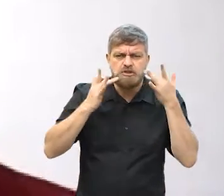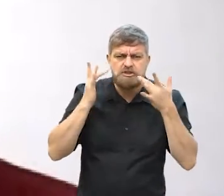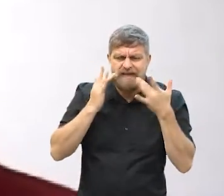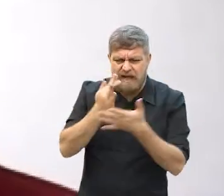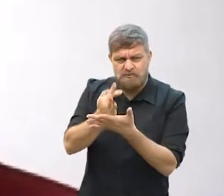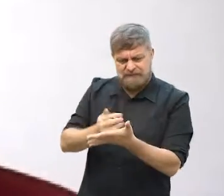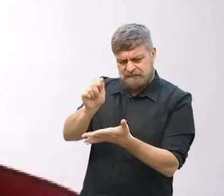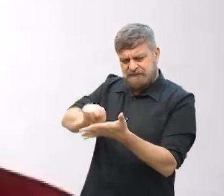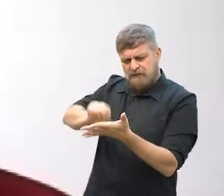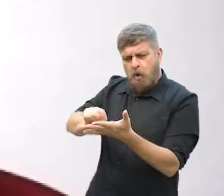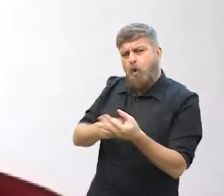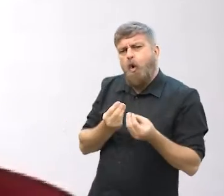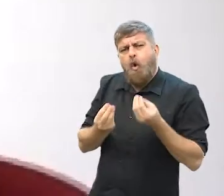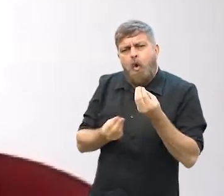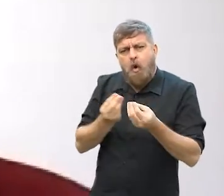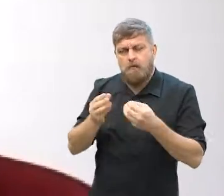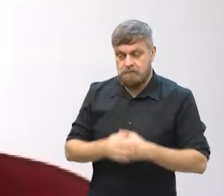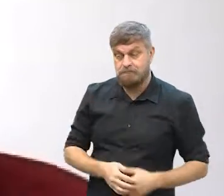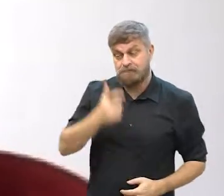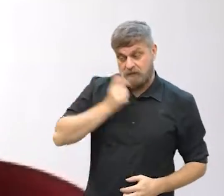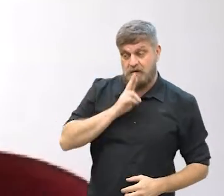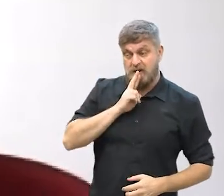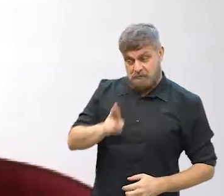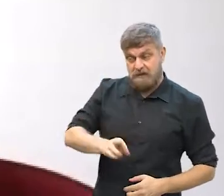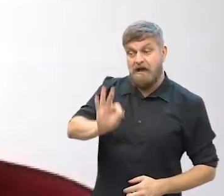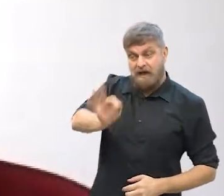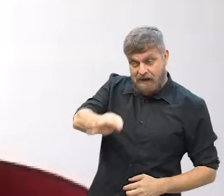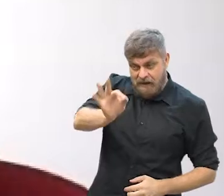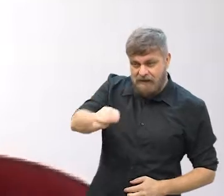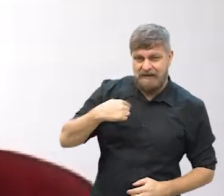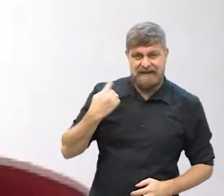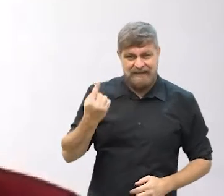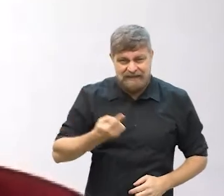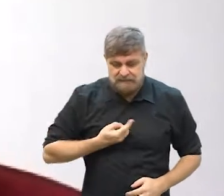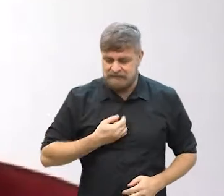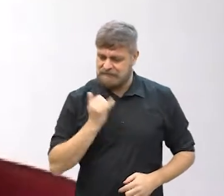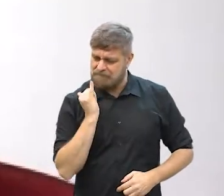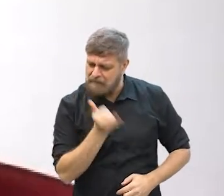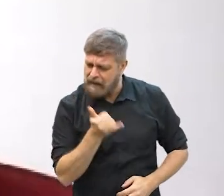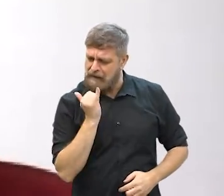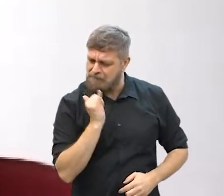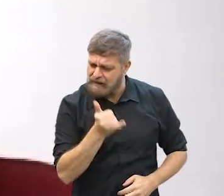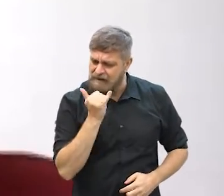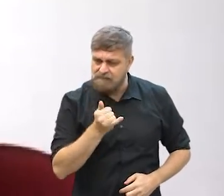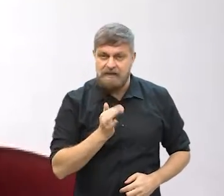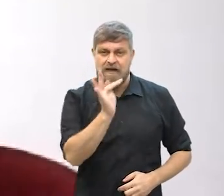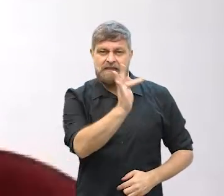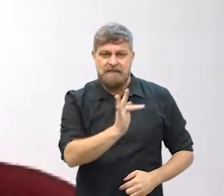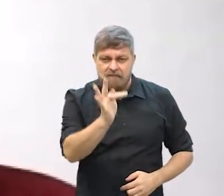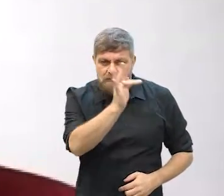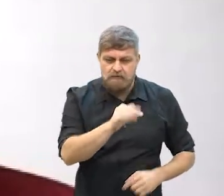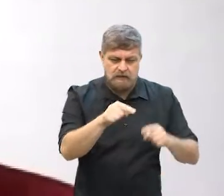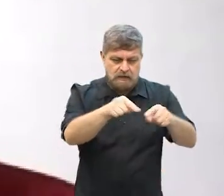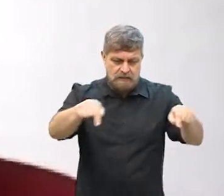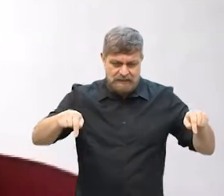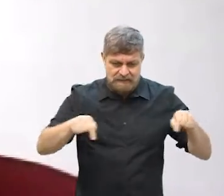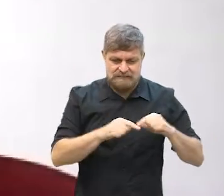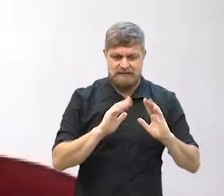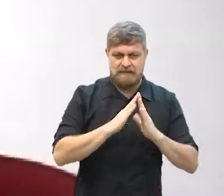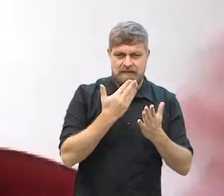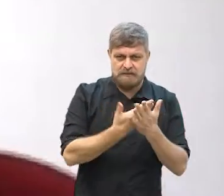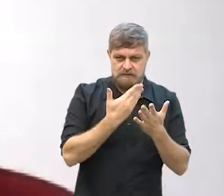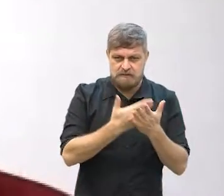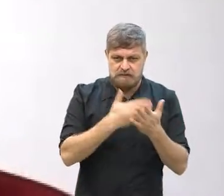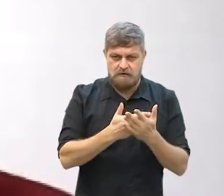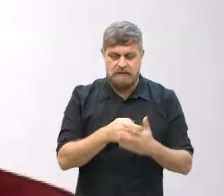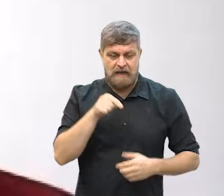são as peças teatrais do Machado? E eu falei, pois é, né? A gente muito comenta, tanto na faculdade como em sala de aula, a